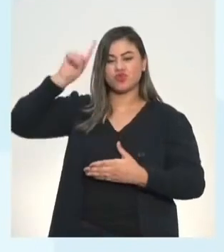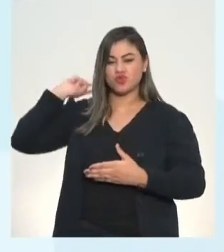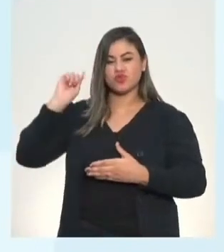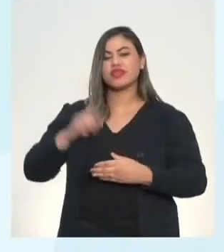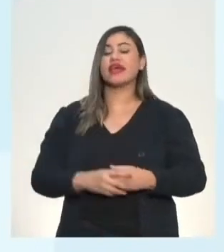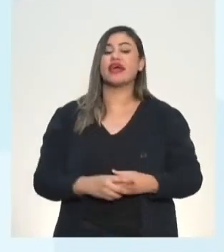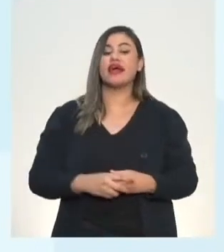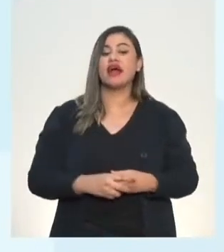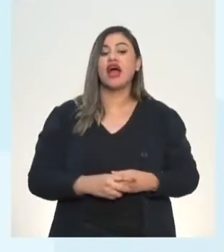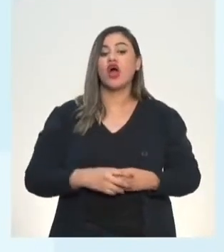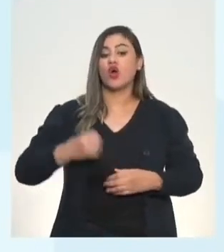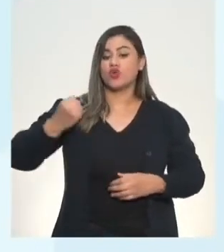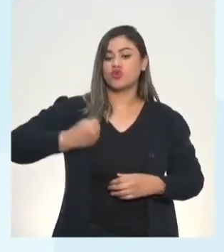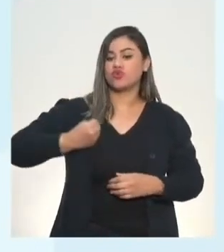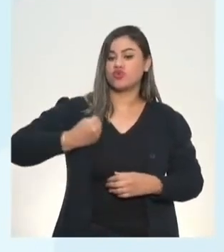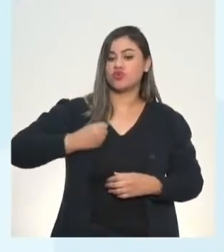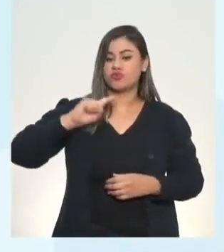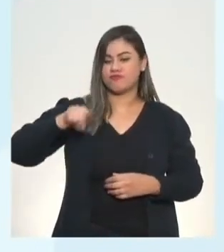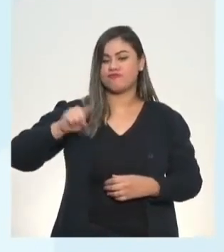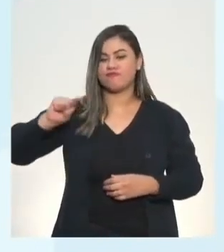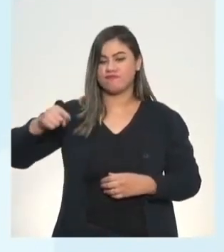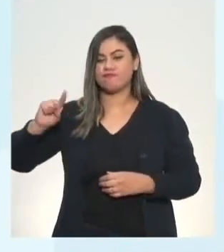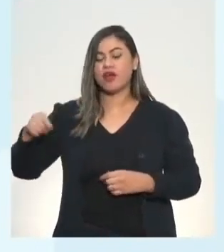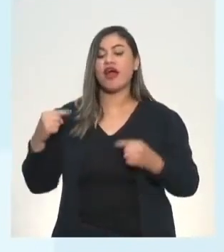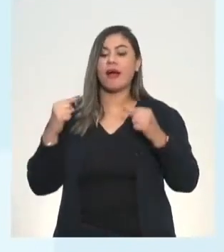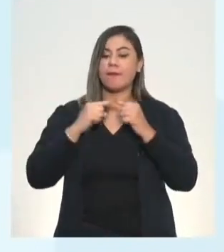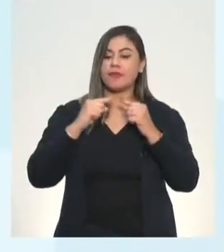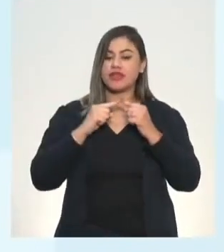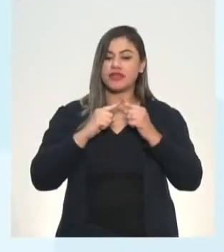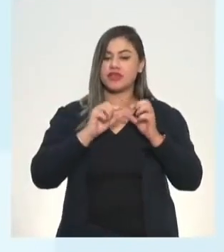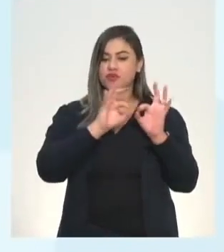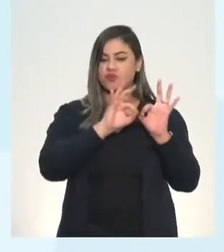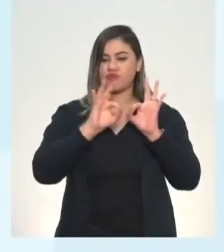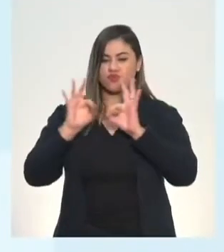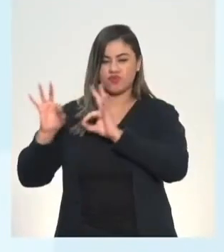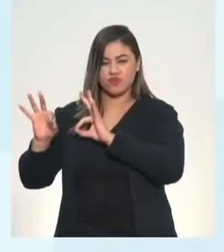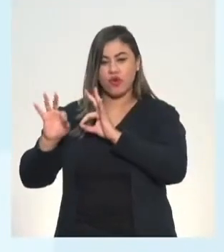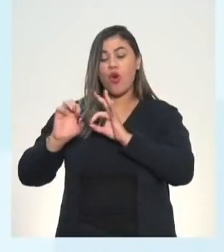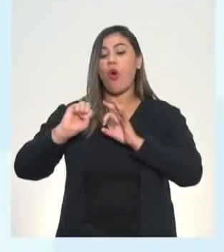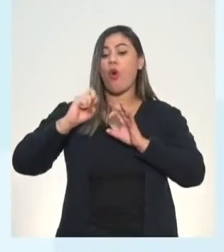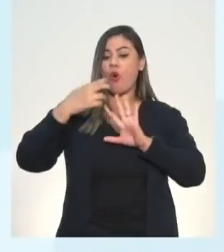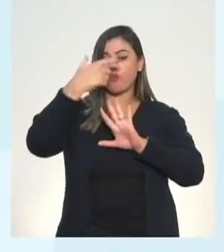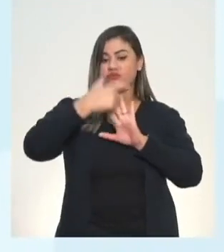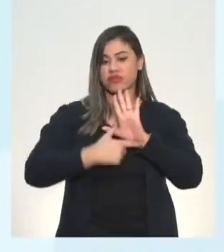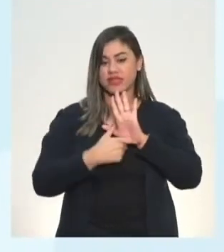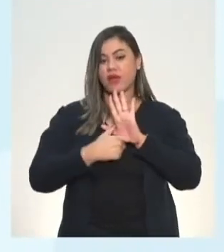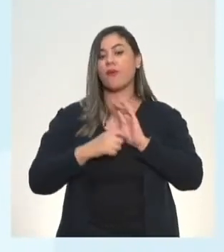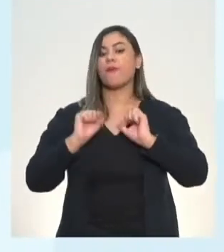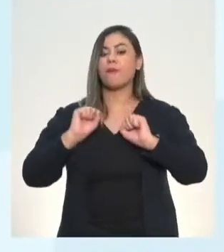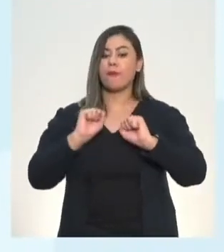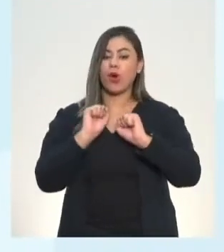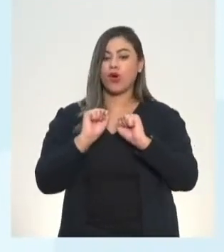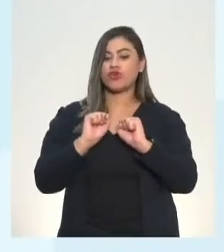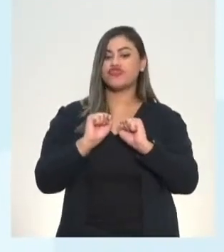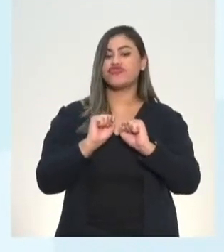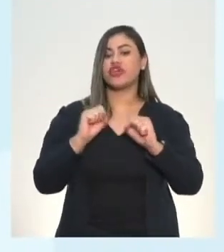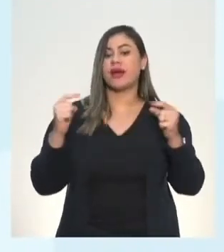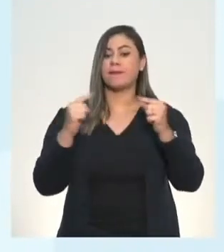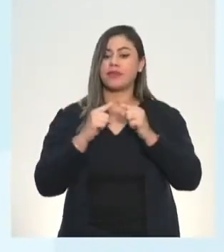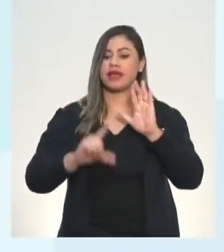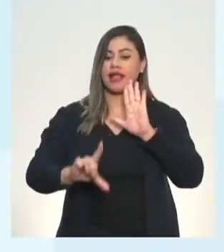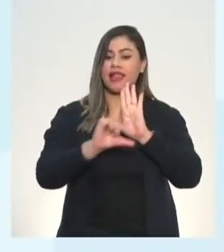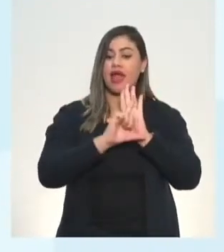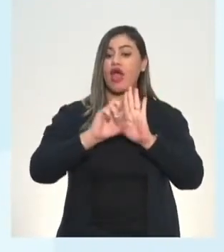vamos lá. As sequências numéricas, construídas por meio de uma regularidade ou padrão, podem ser expressas por meio de uma lei